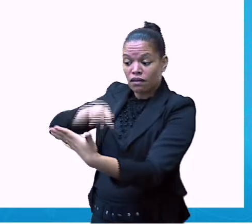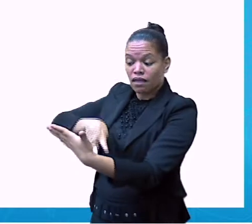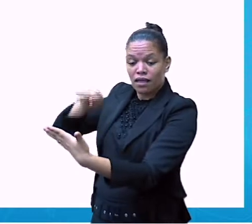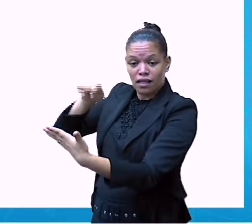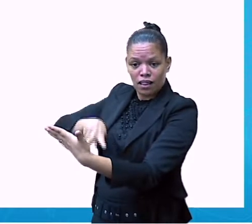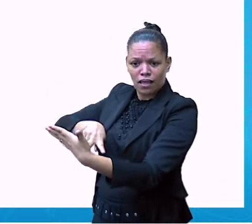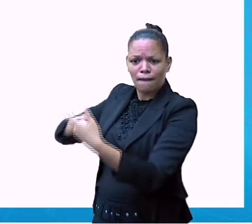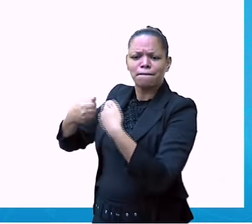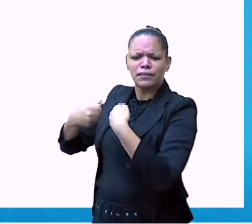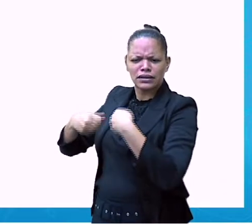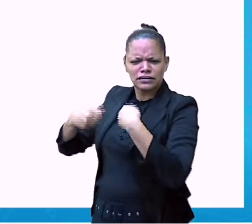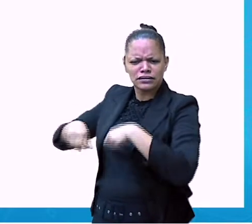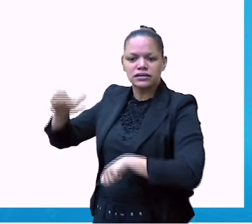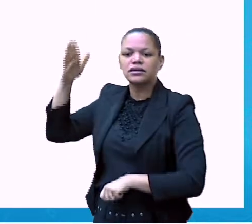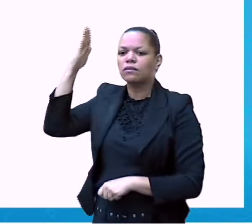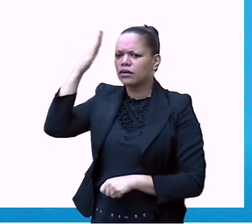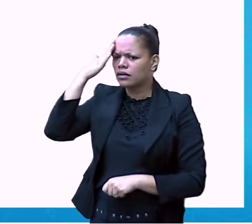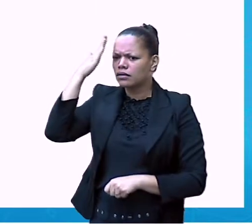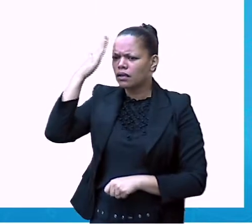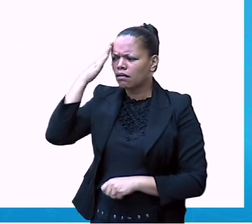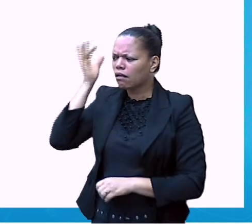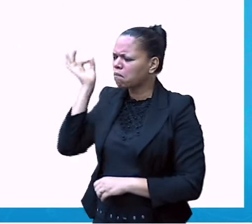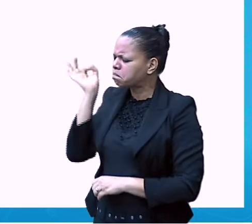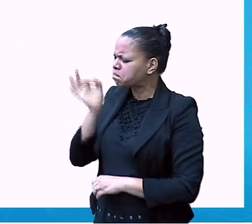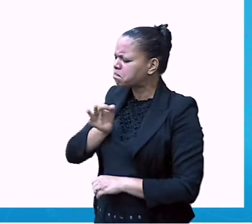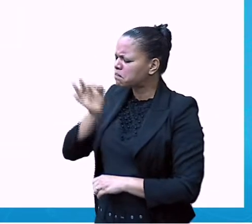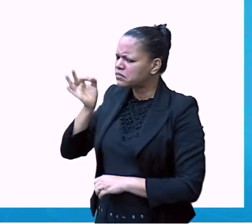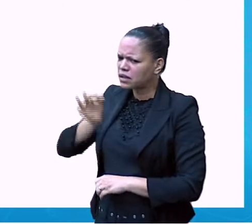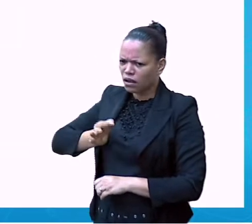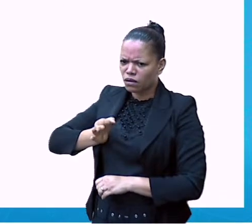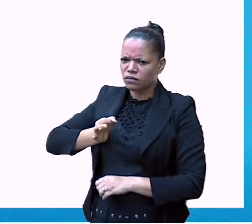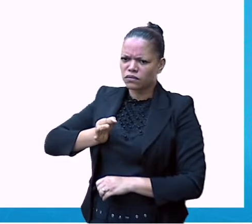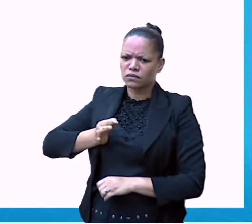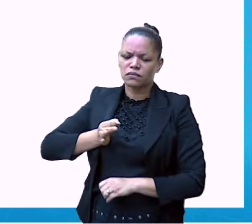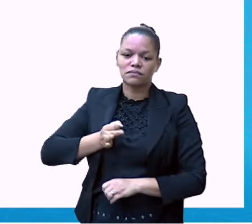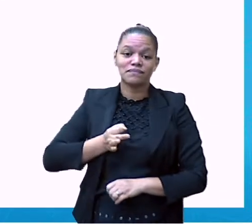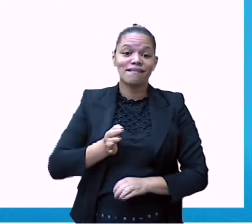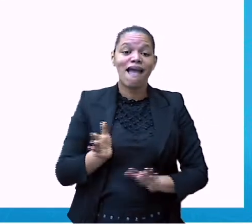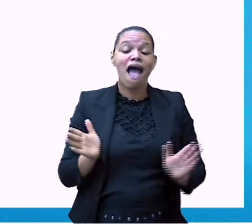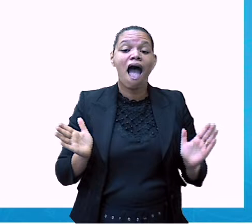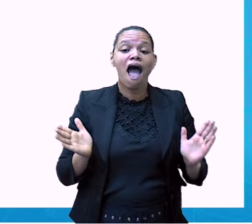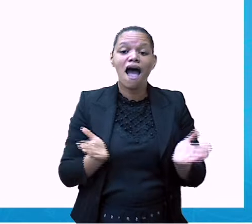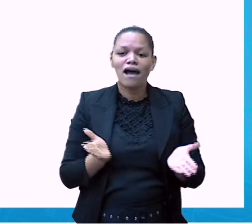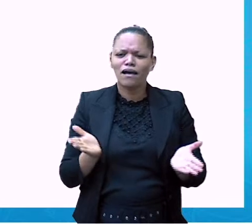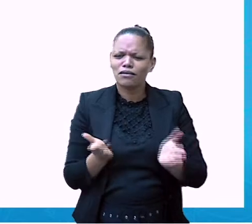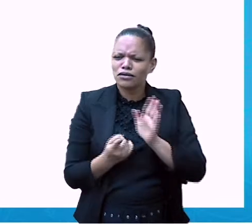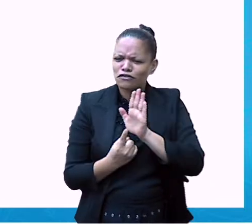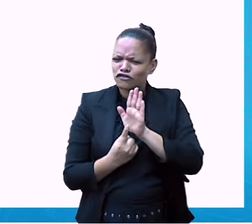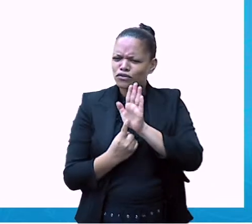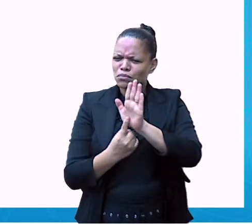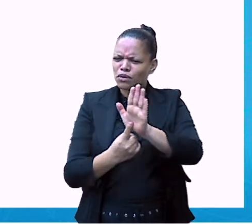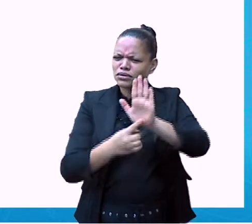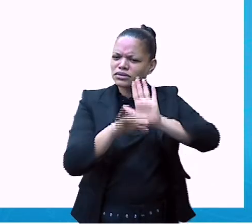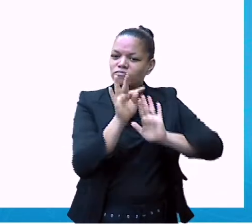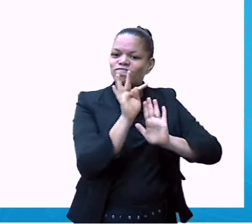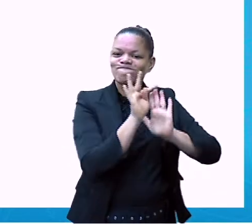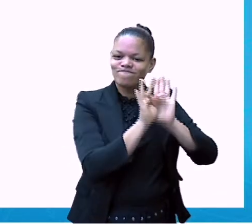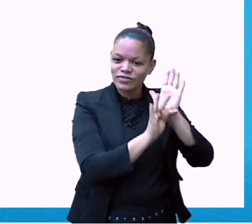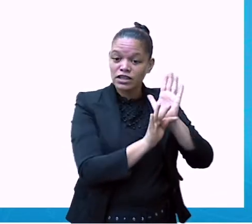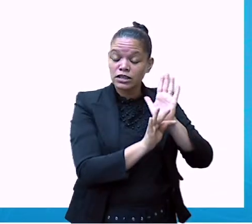compreensão. Vejamos. Vamos ver aí o mesmo texto que foi postado para você